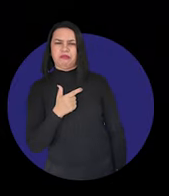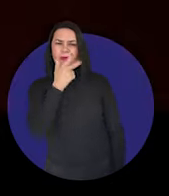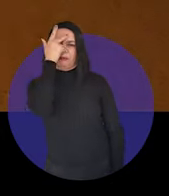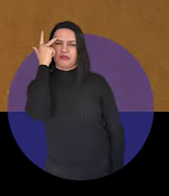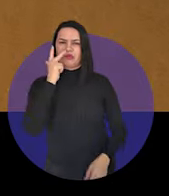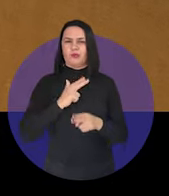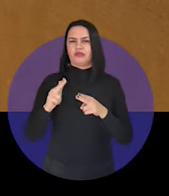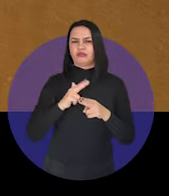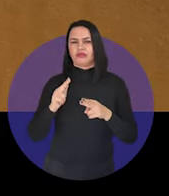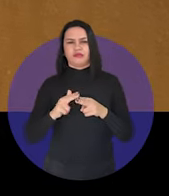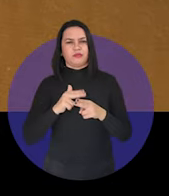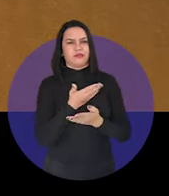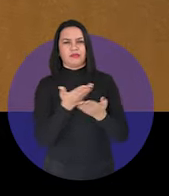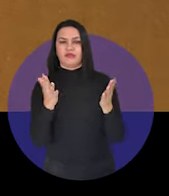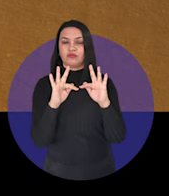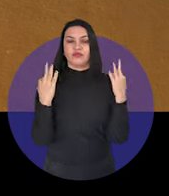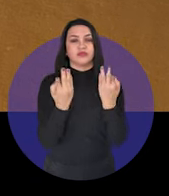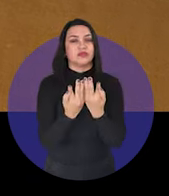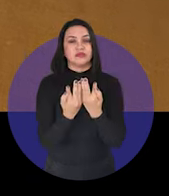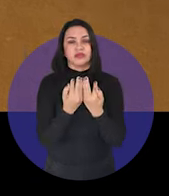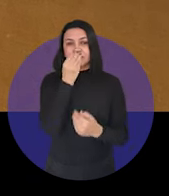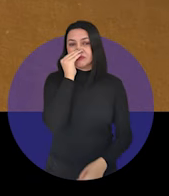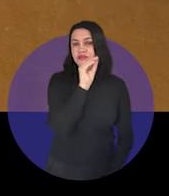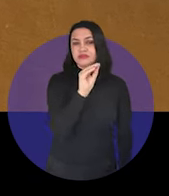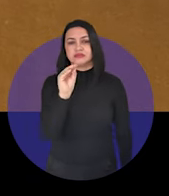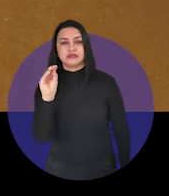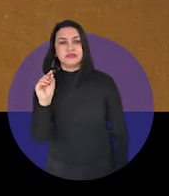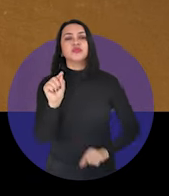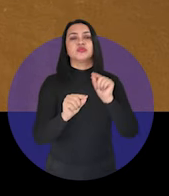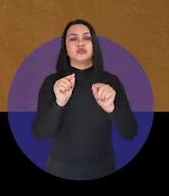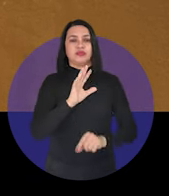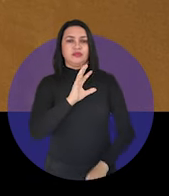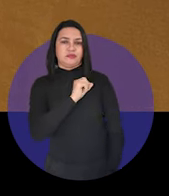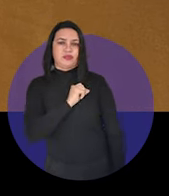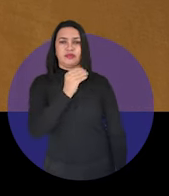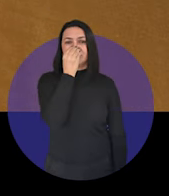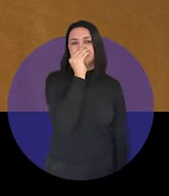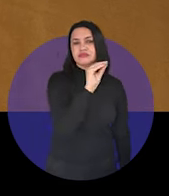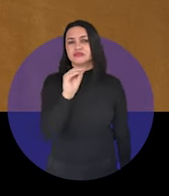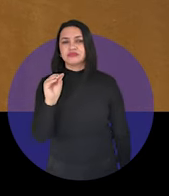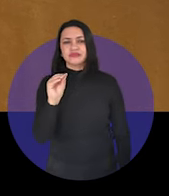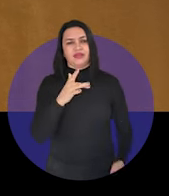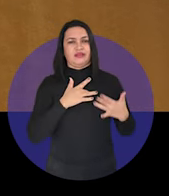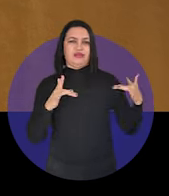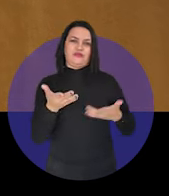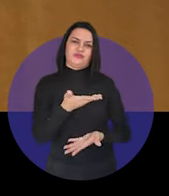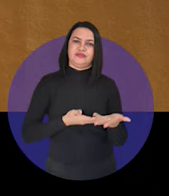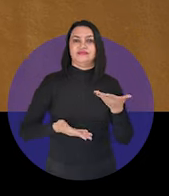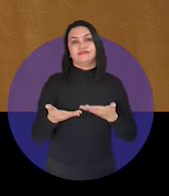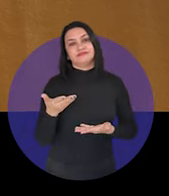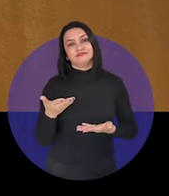verdade, despreza as famílias, despreza o amor, despreza a